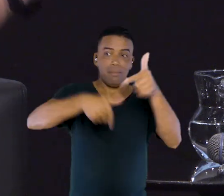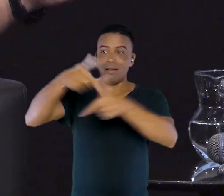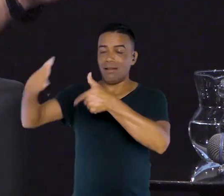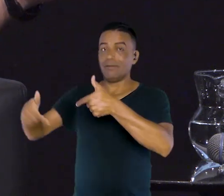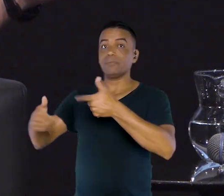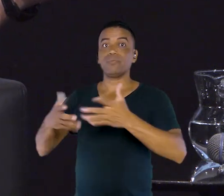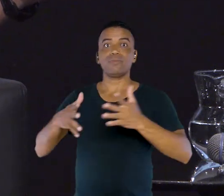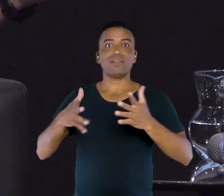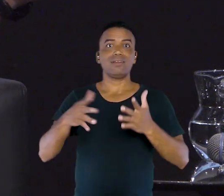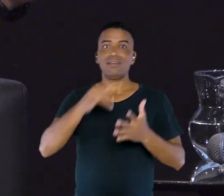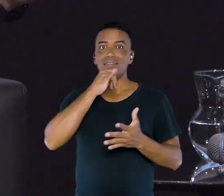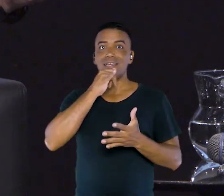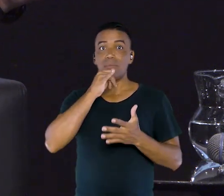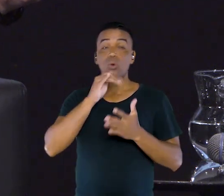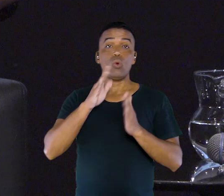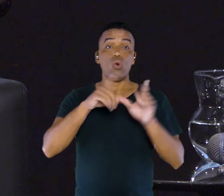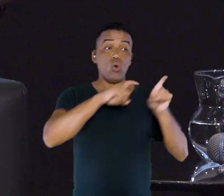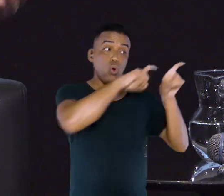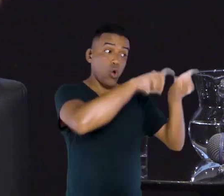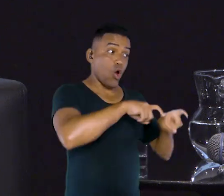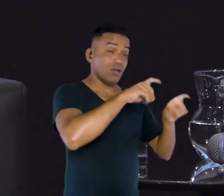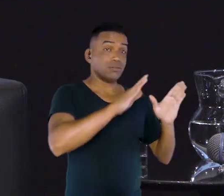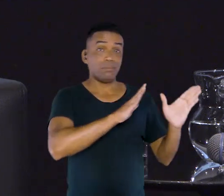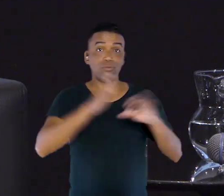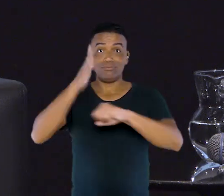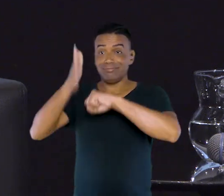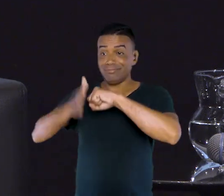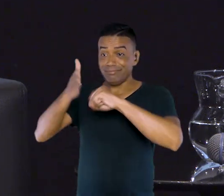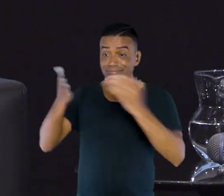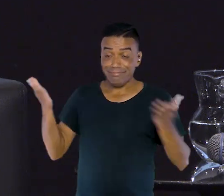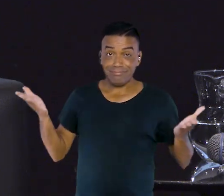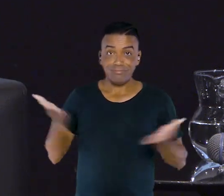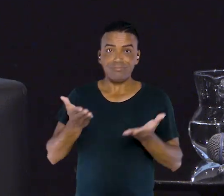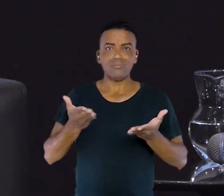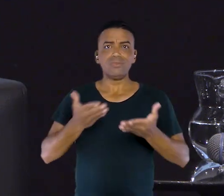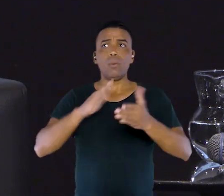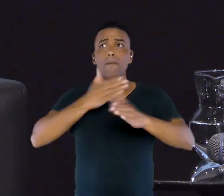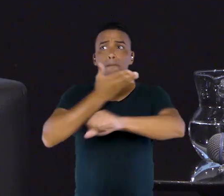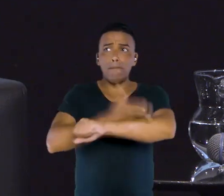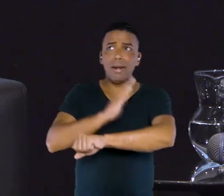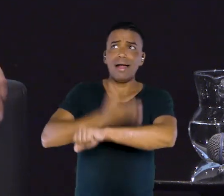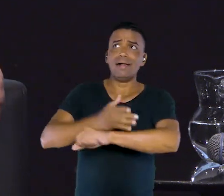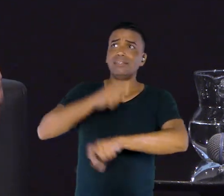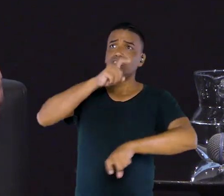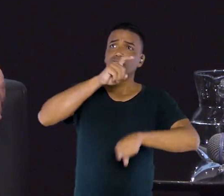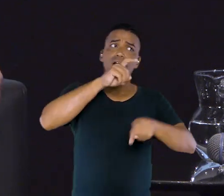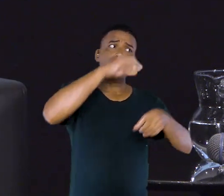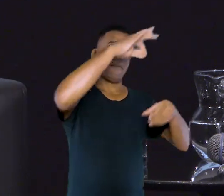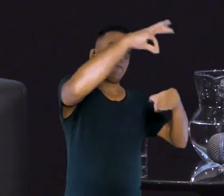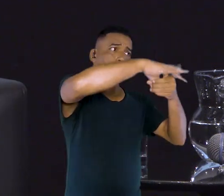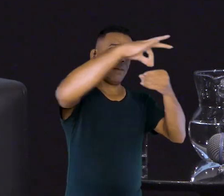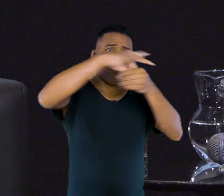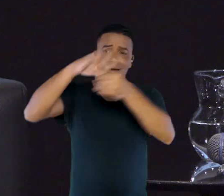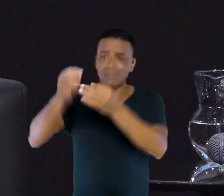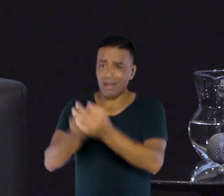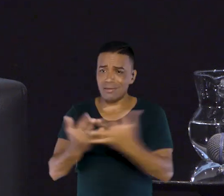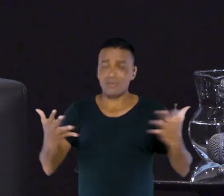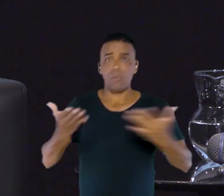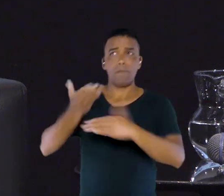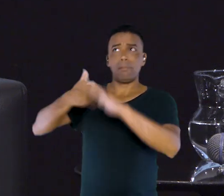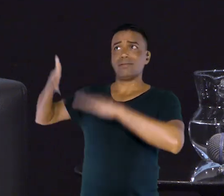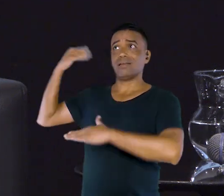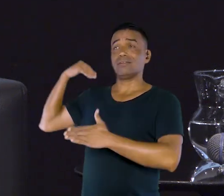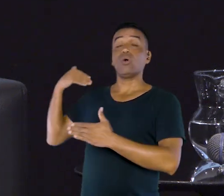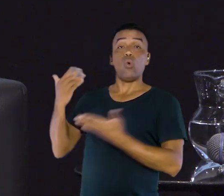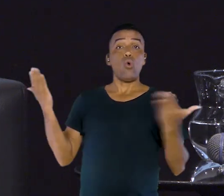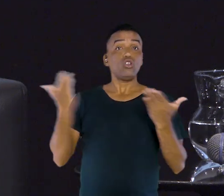Porque a gente está falando das roças contemporâneas, né? Como identificar essas práticas de cultivo no passado? Porque hoje em dia a gente pode trabalhar